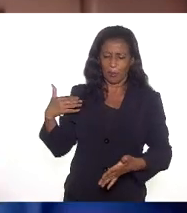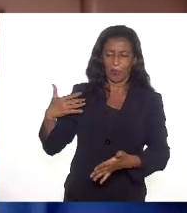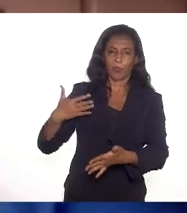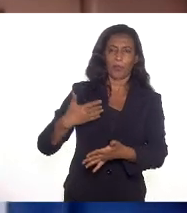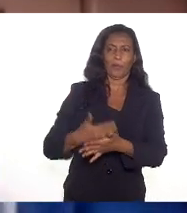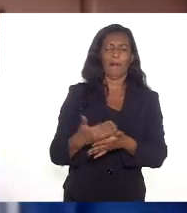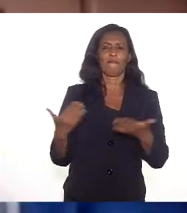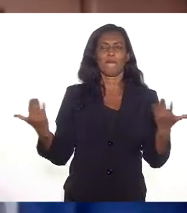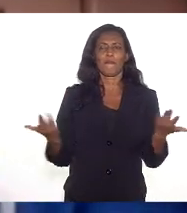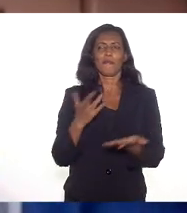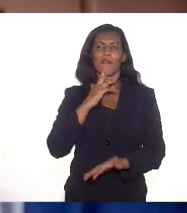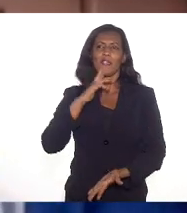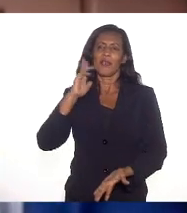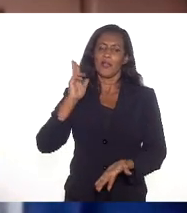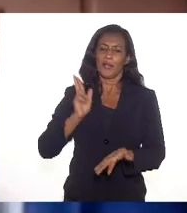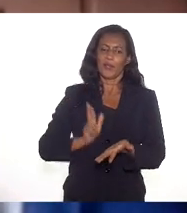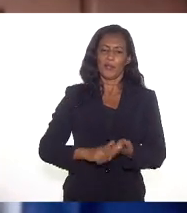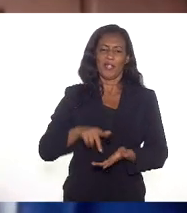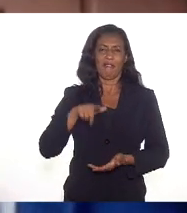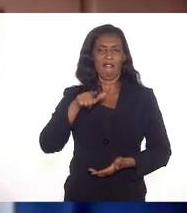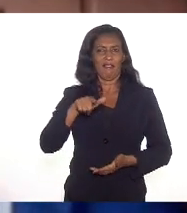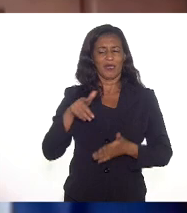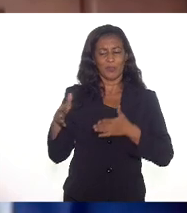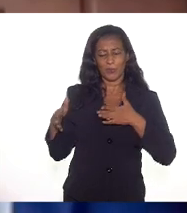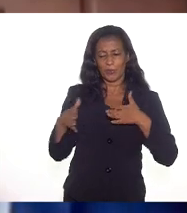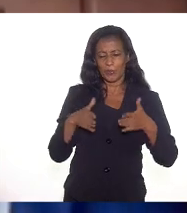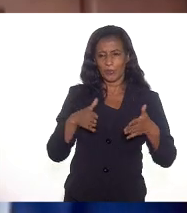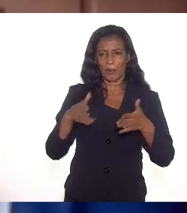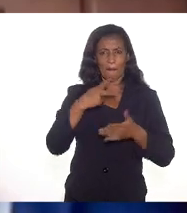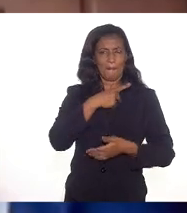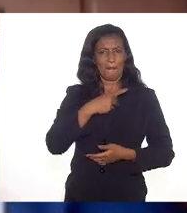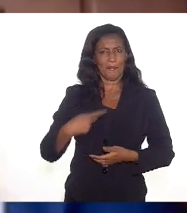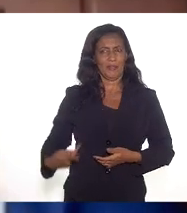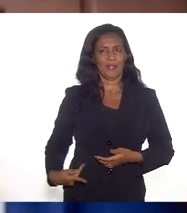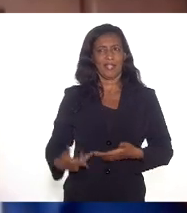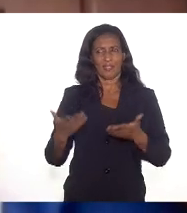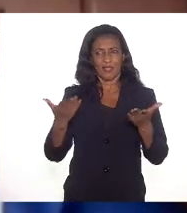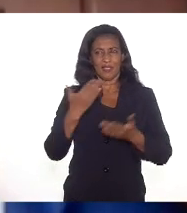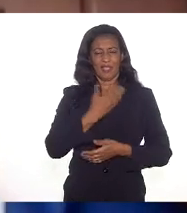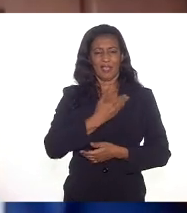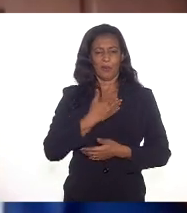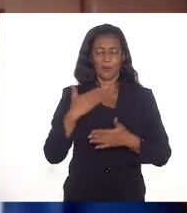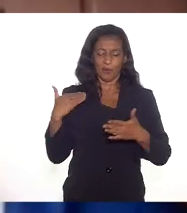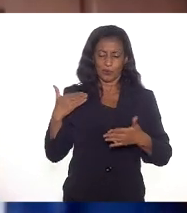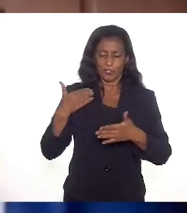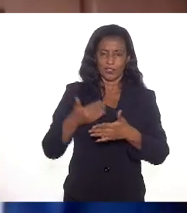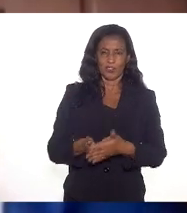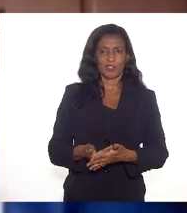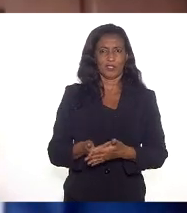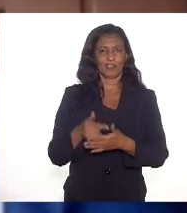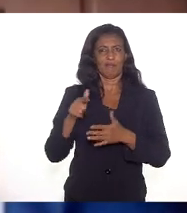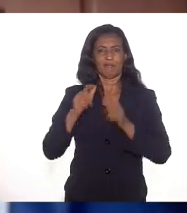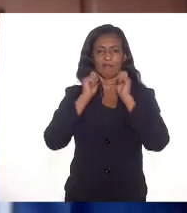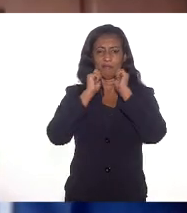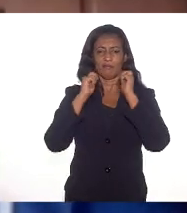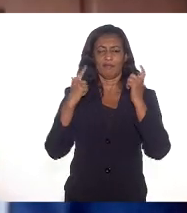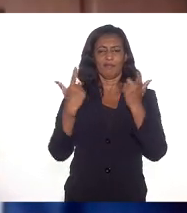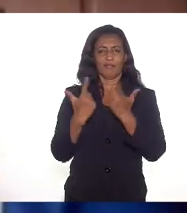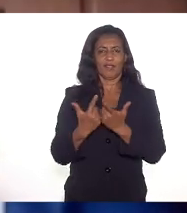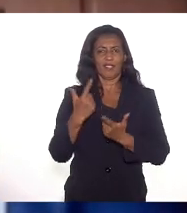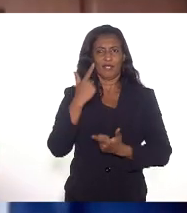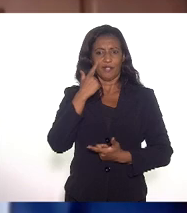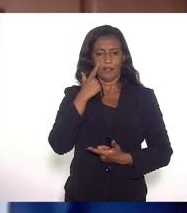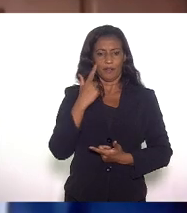né? Em reconhecimento a essa trajetória, presidenta e colegas aqui, assim que chegamos a casa, em decorrência